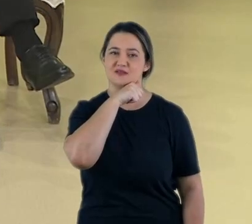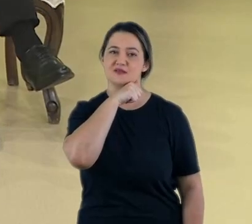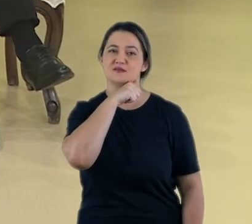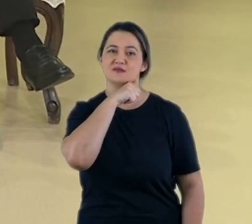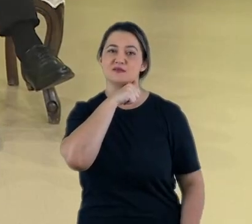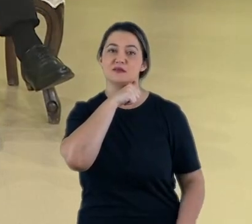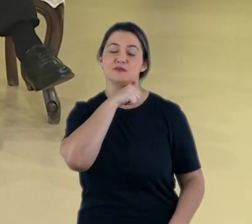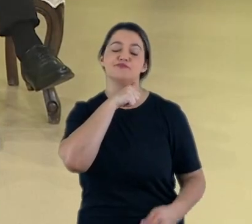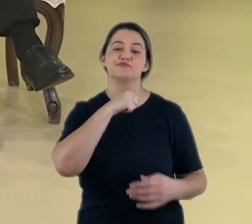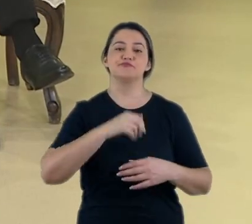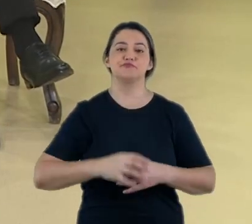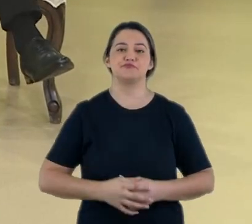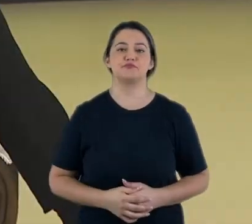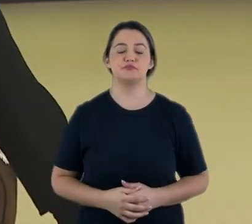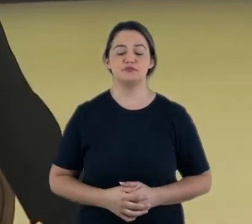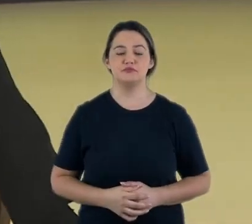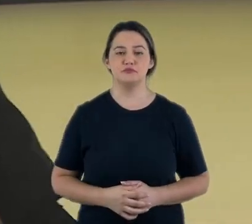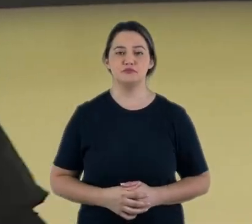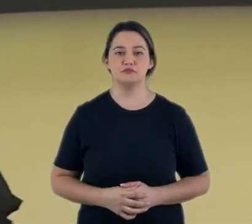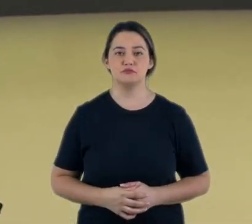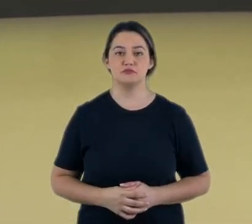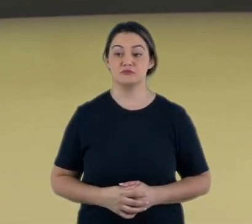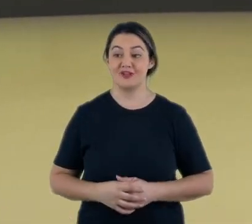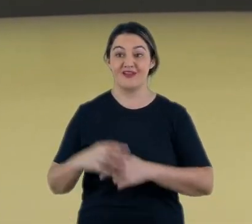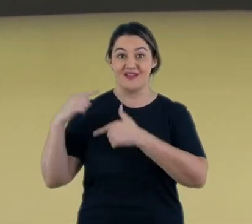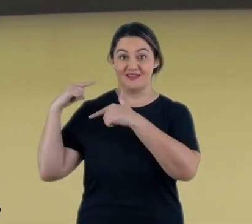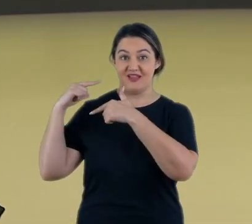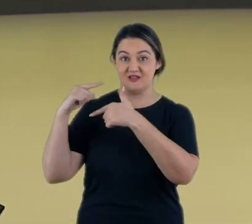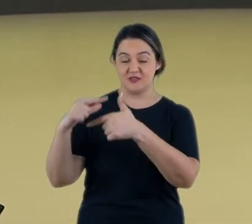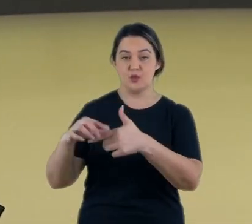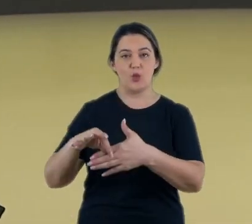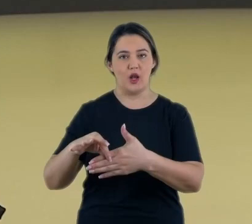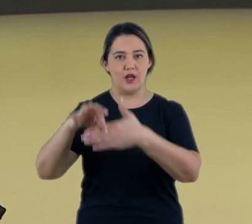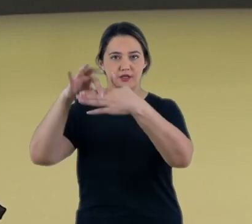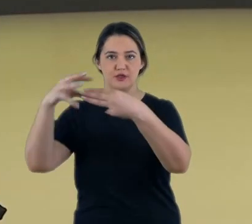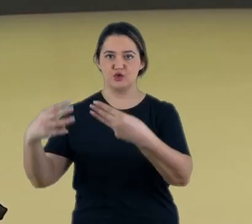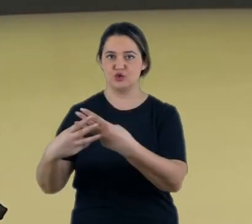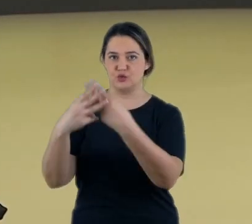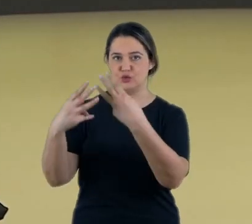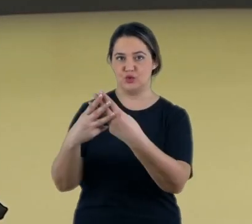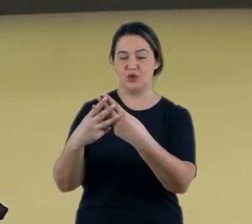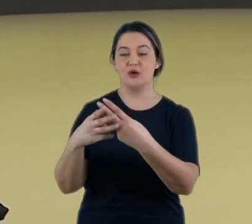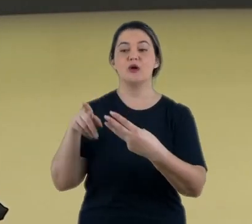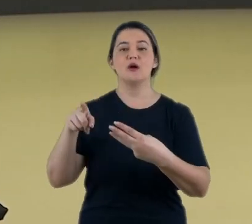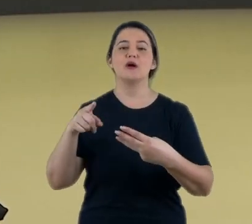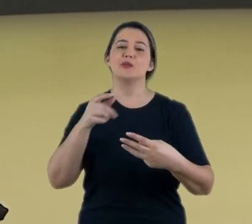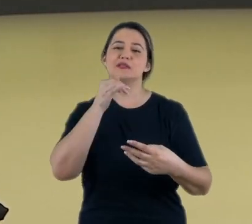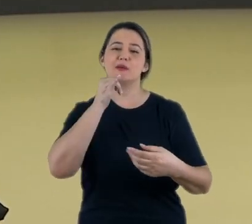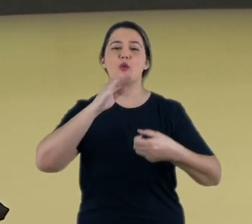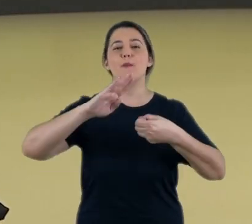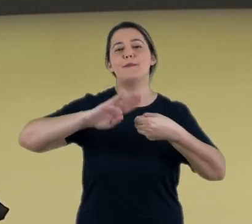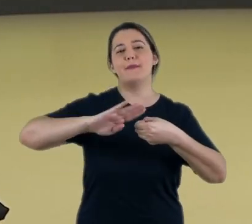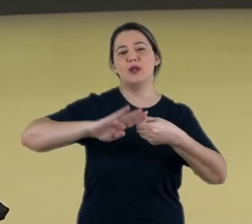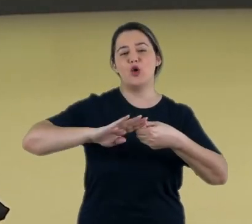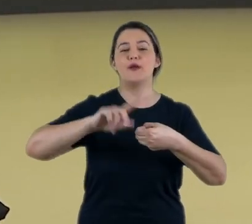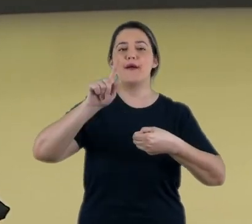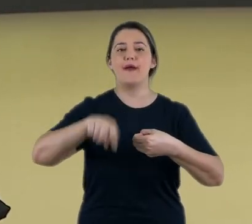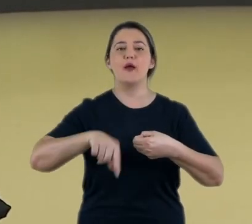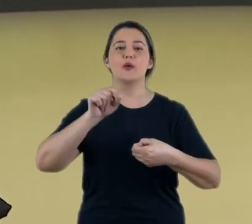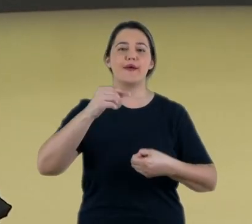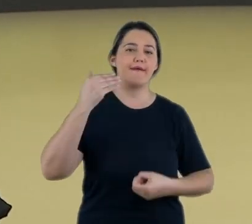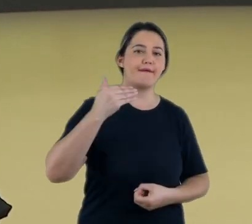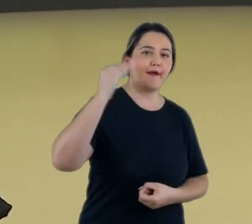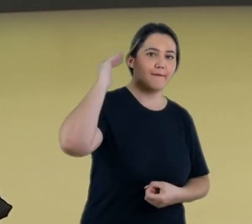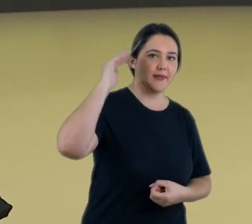para o consumo. Nessa tradição rabínica, o camelo era a Babilônia, a lebre